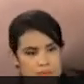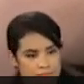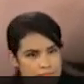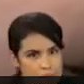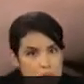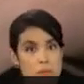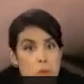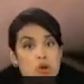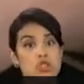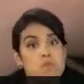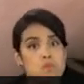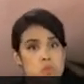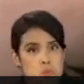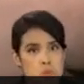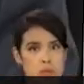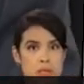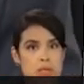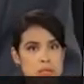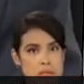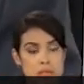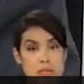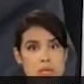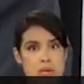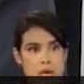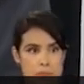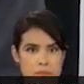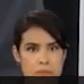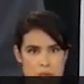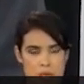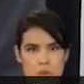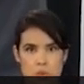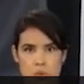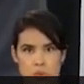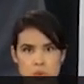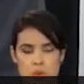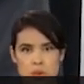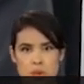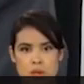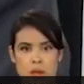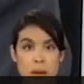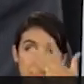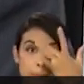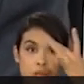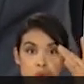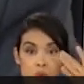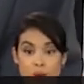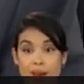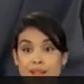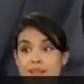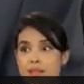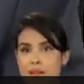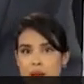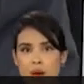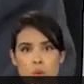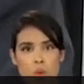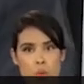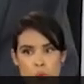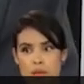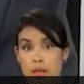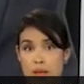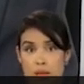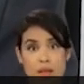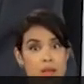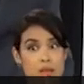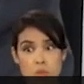ultrapassam os 15 anos de prisão. Aquele sujeito que fornece a conta responde pela mesma pena daquele que está extorquindo.